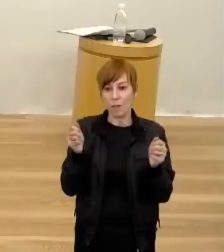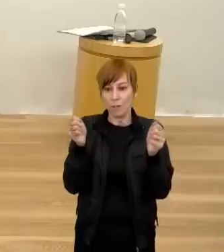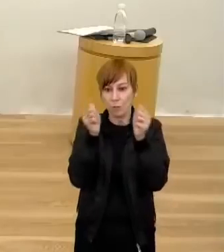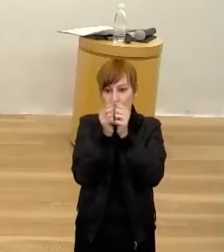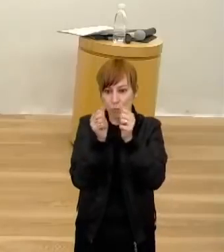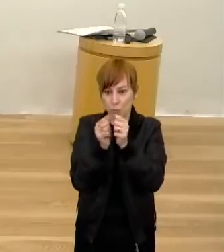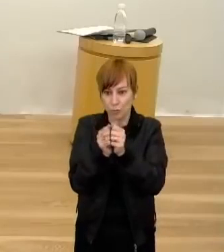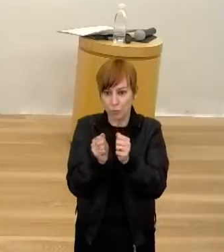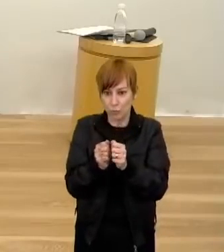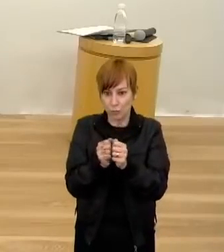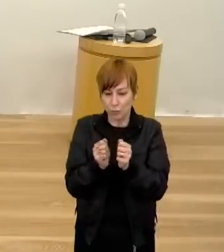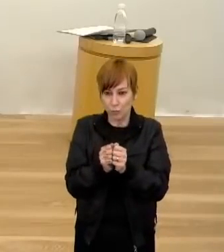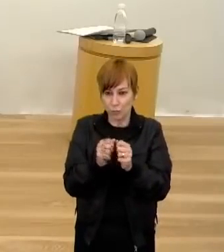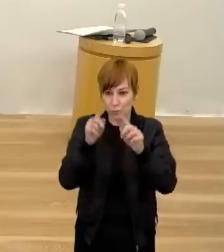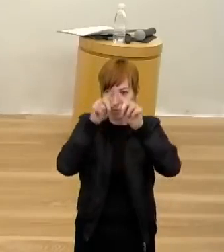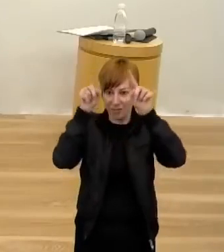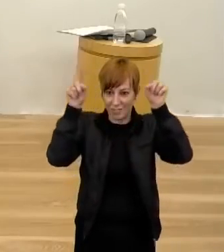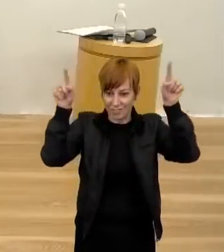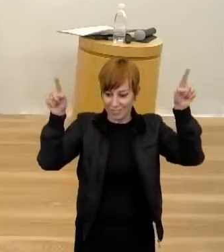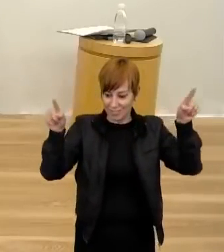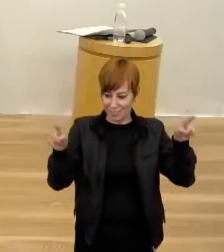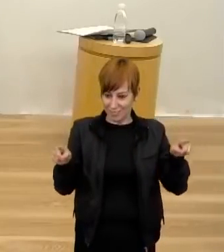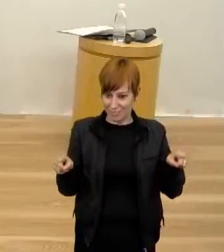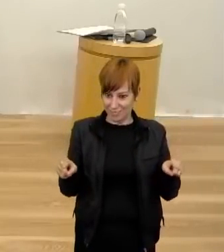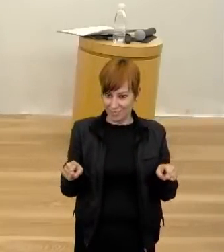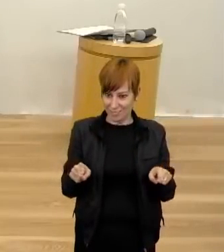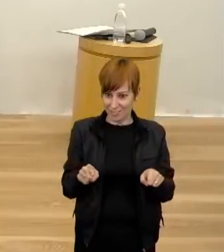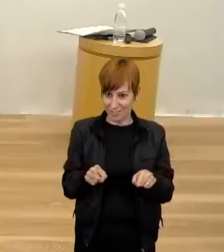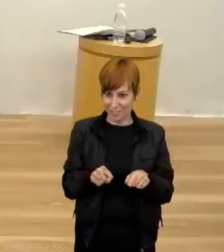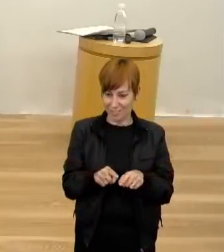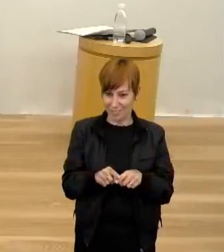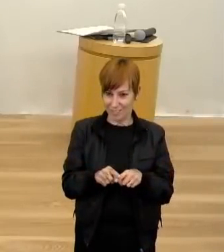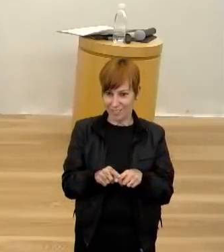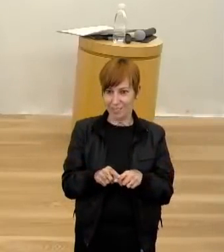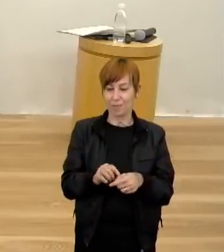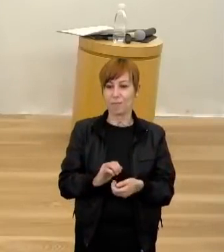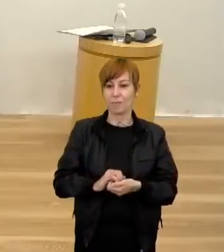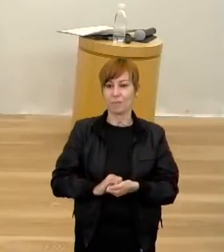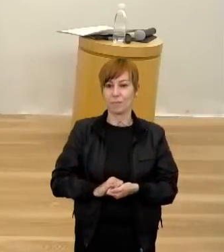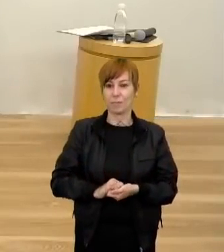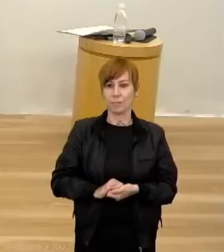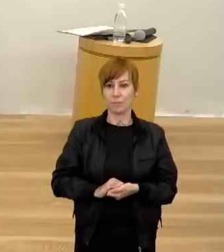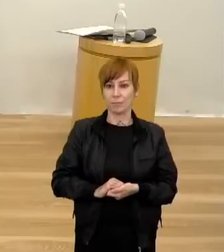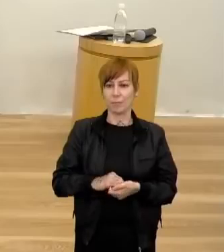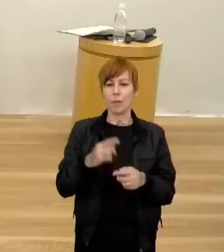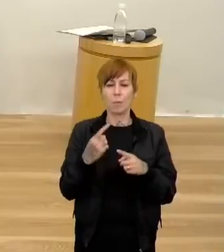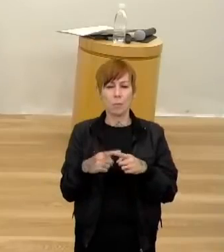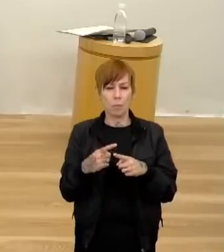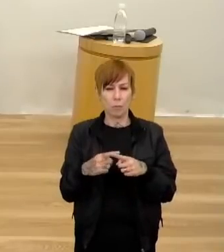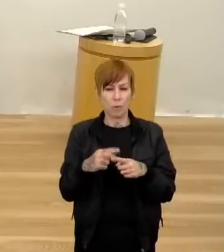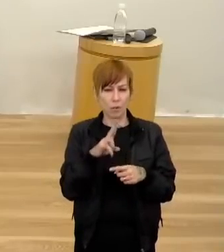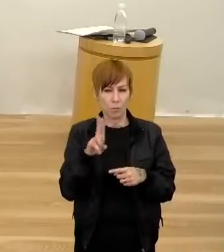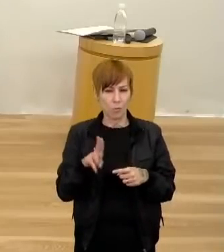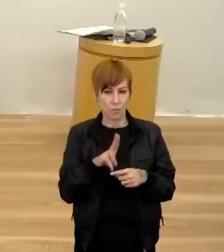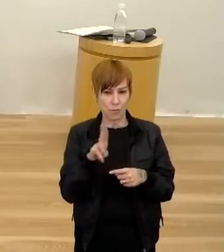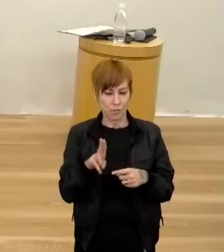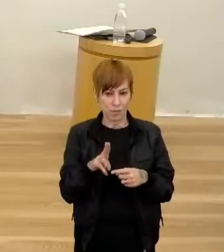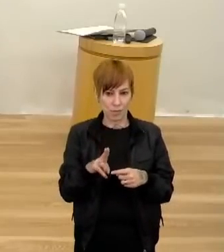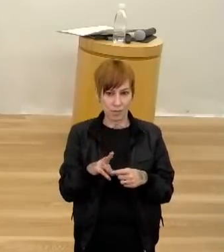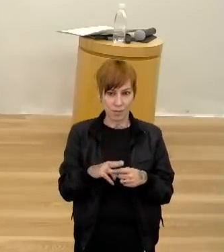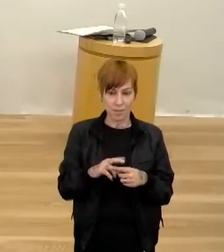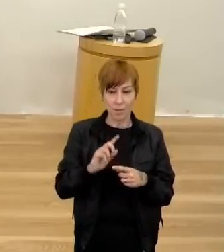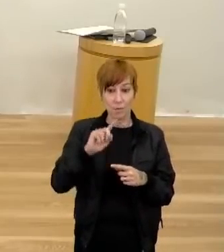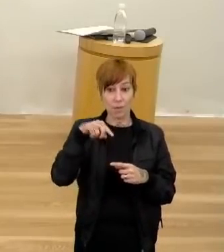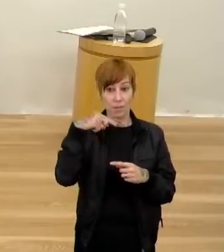um quadrado maior. É a decomposição daquele grandão, né, Vivi? Exatamente. Então, por que nós vamos usar? Nós vamos começar a falar das equações de